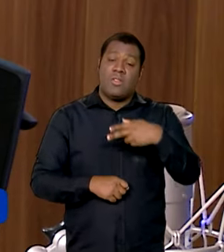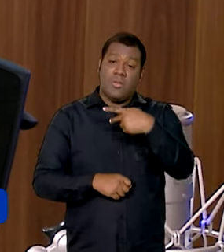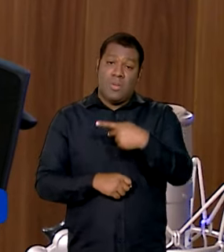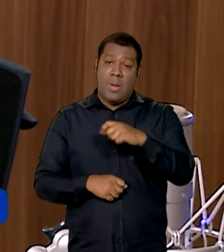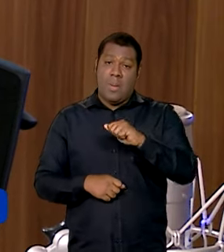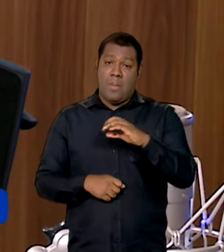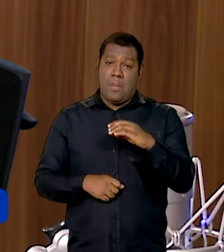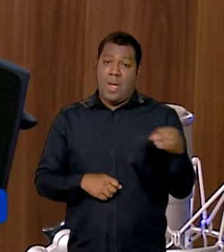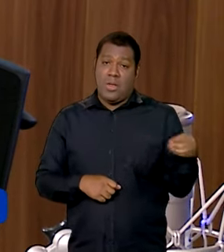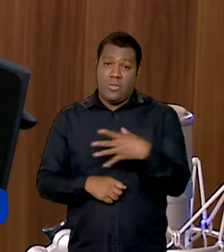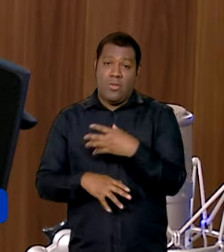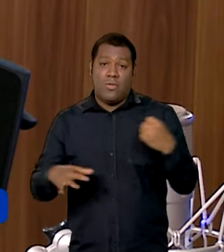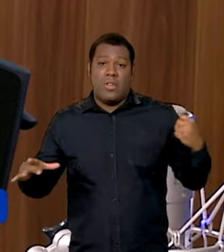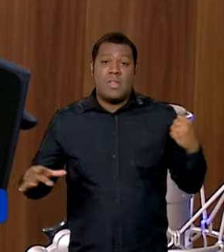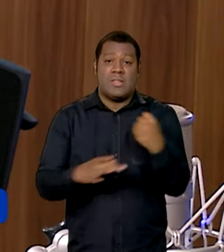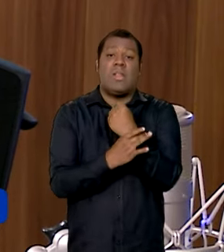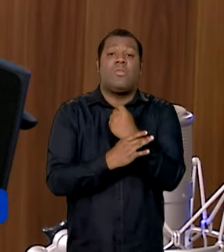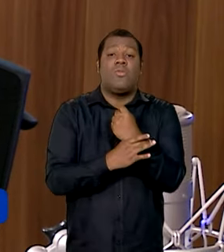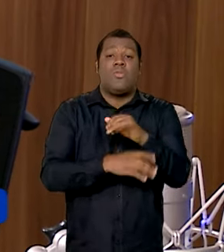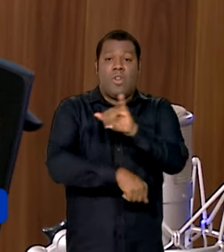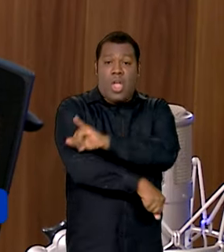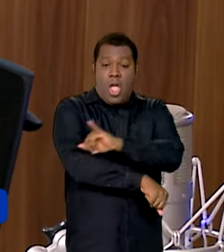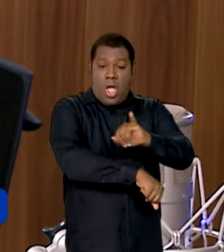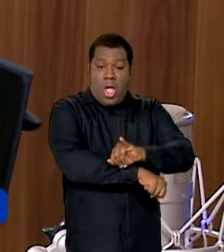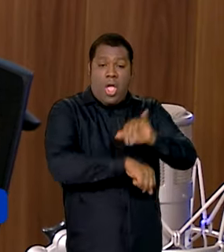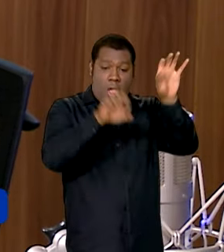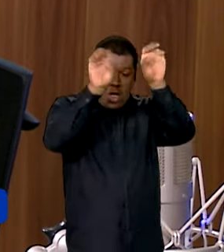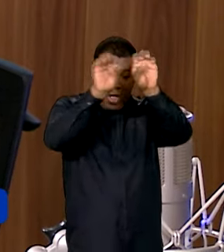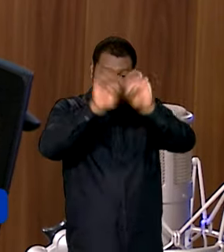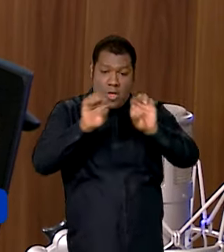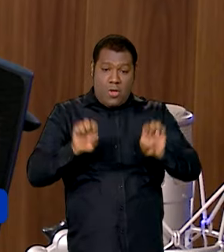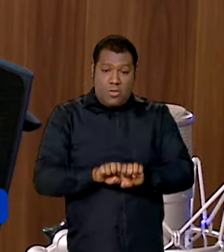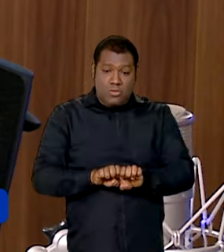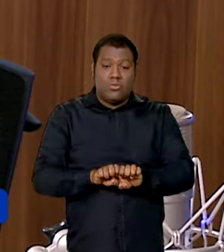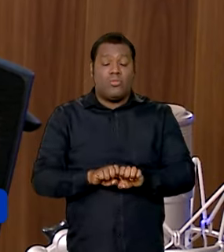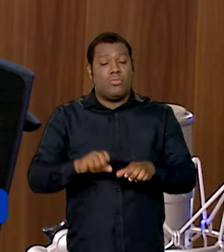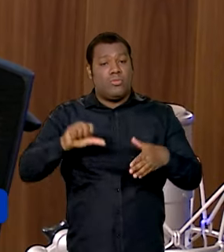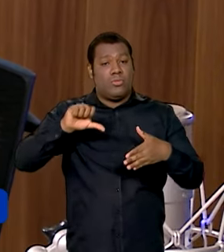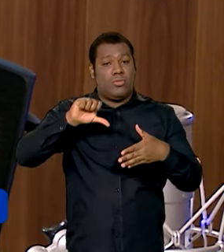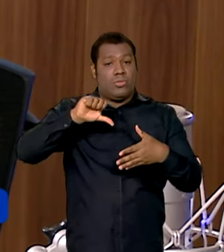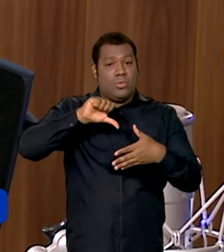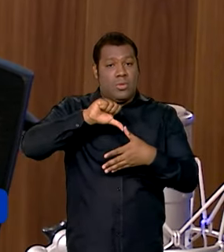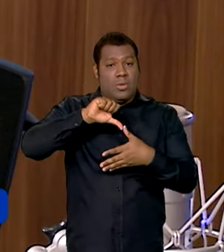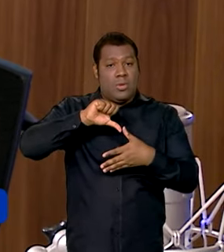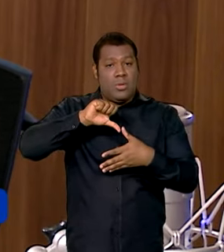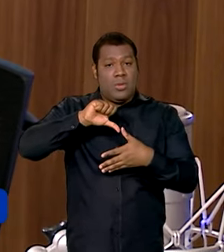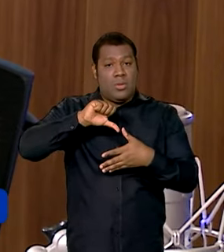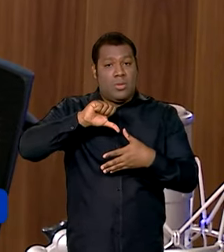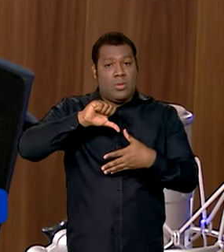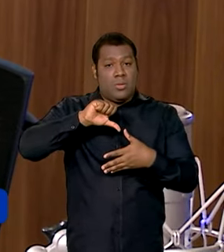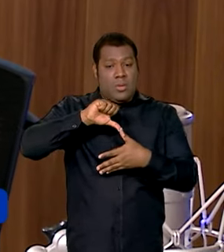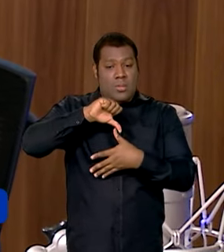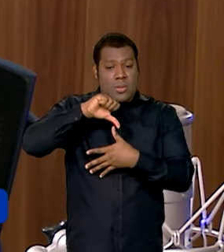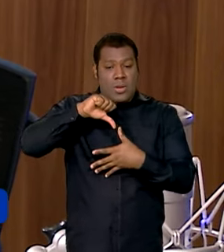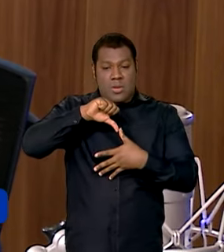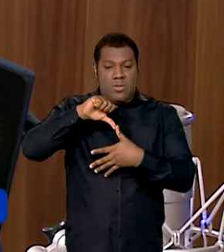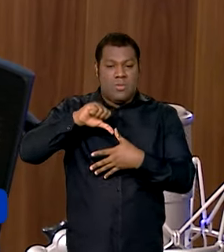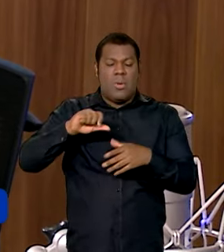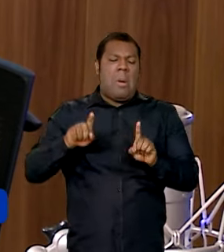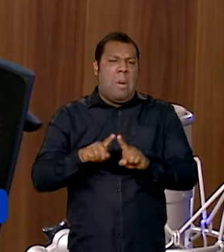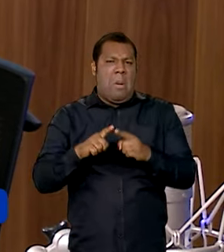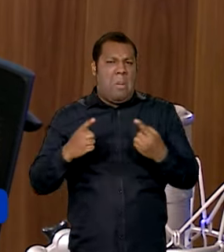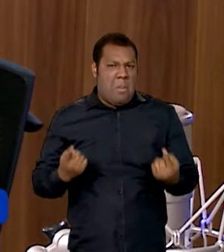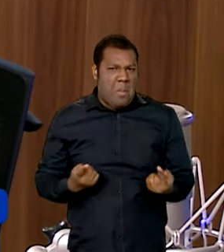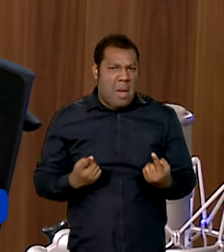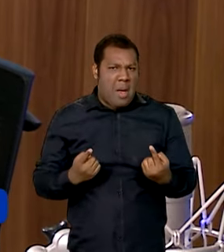à infraestrutura nas rotas de integração sul-americana E aí você pode até perguntar mas o que tem a ver isso com a Amazônia das